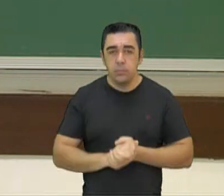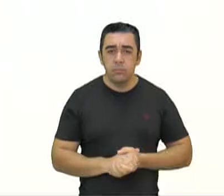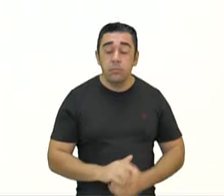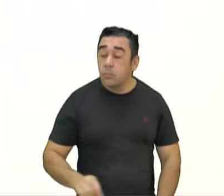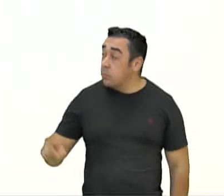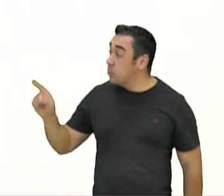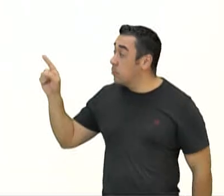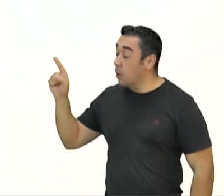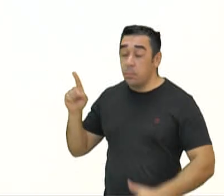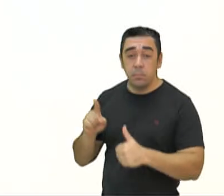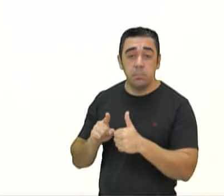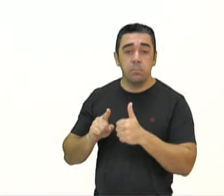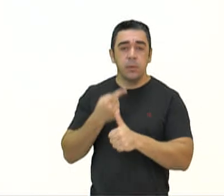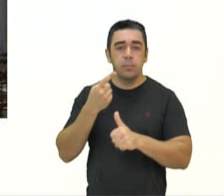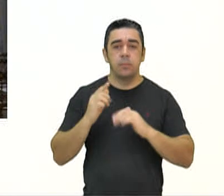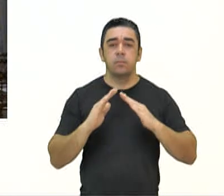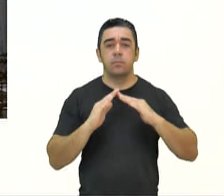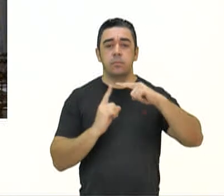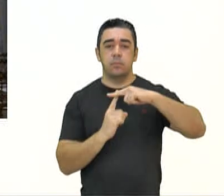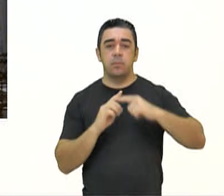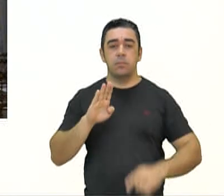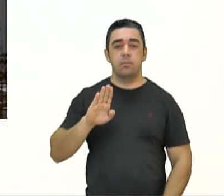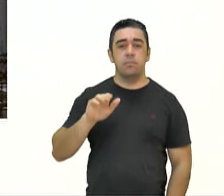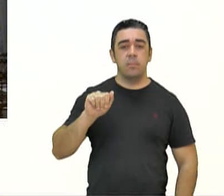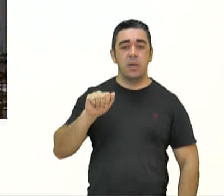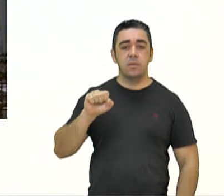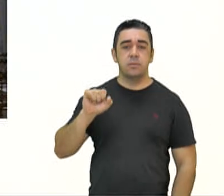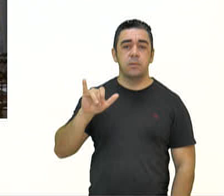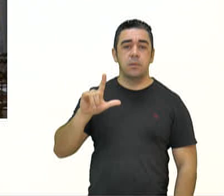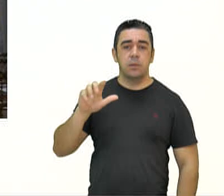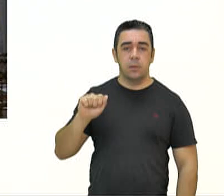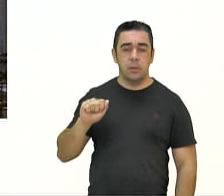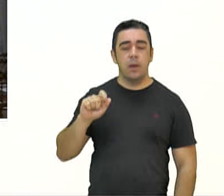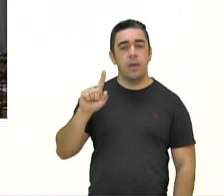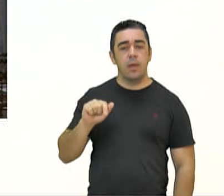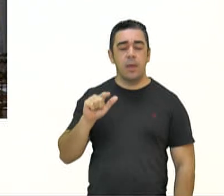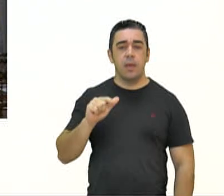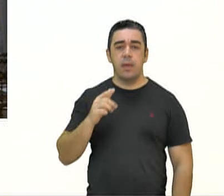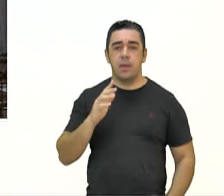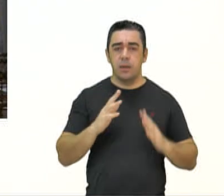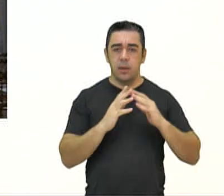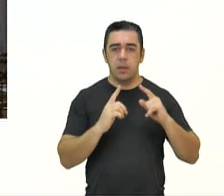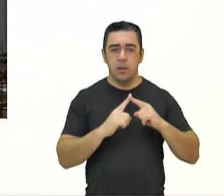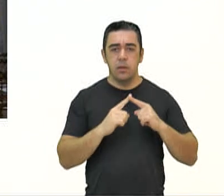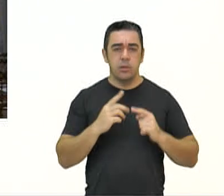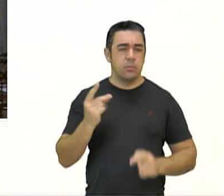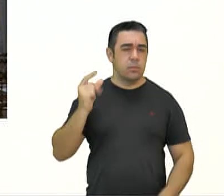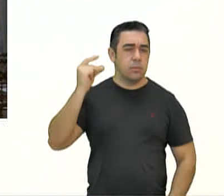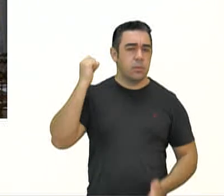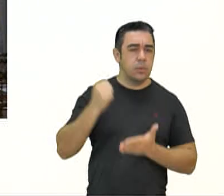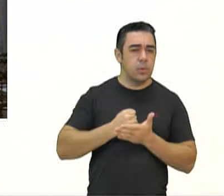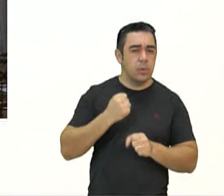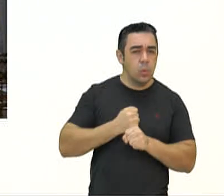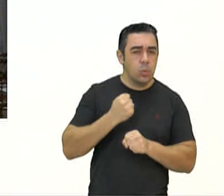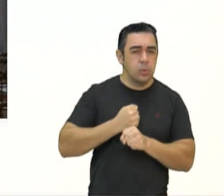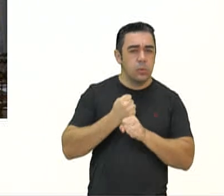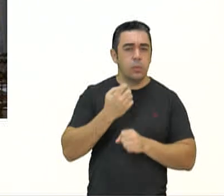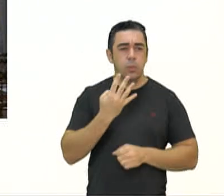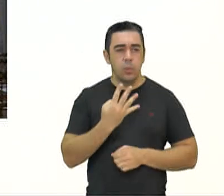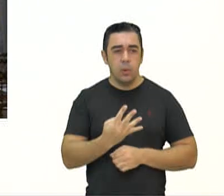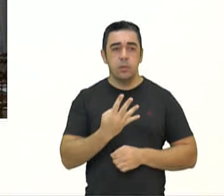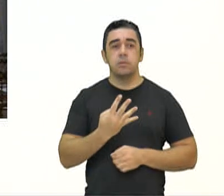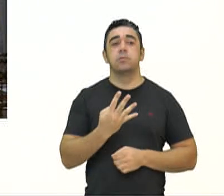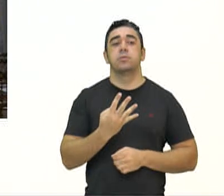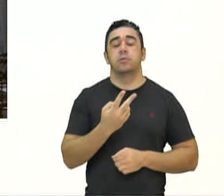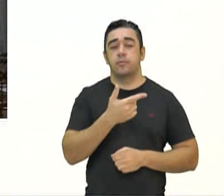primeira basílica, que é a igreja de Santa Sabina, que foi construída em 422 a